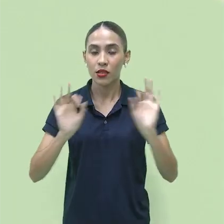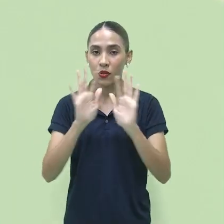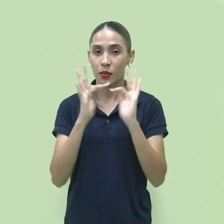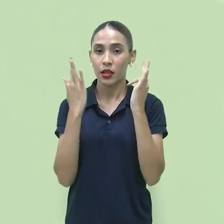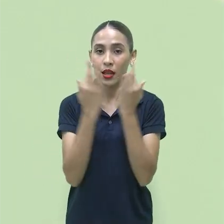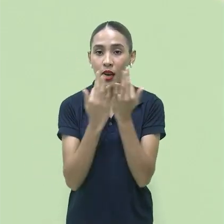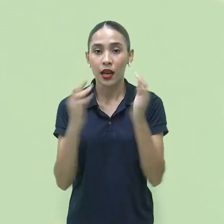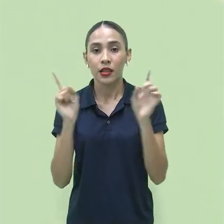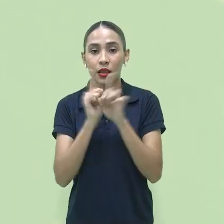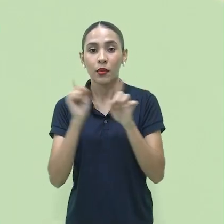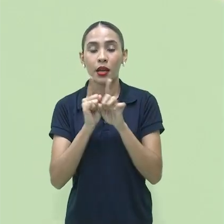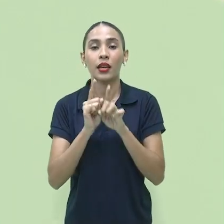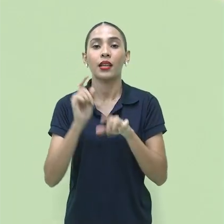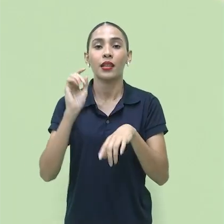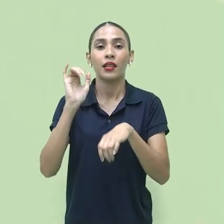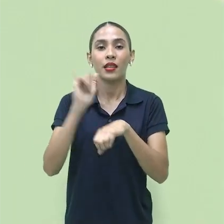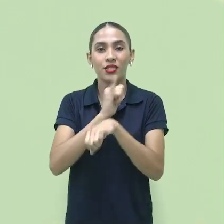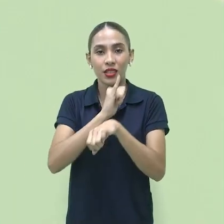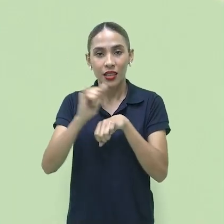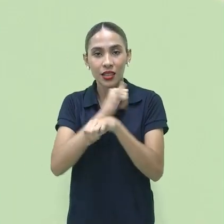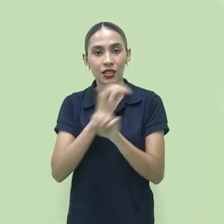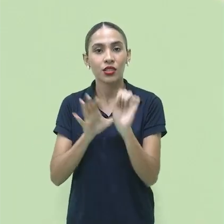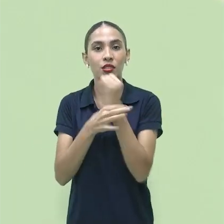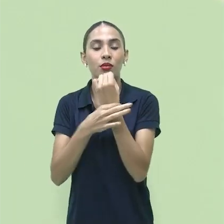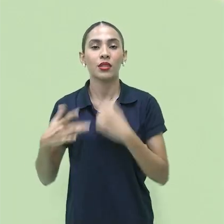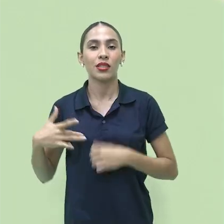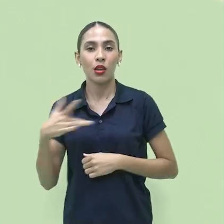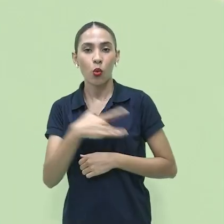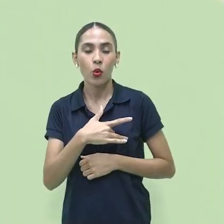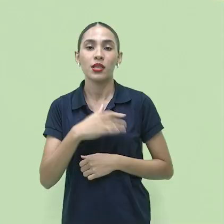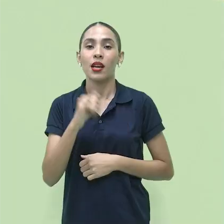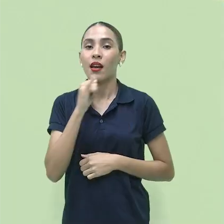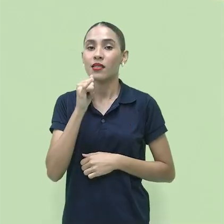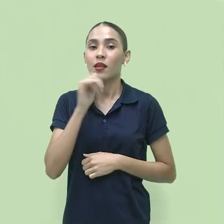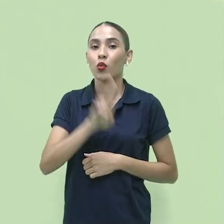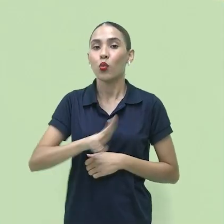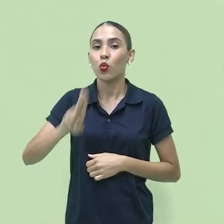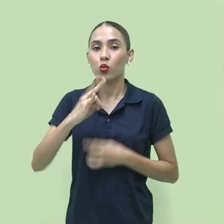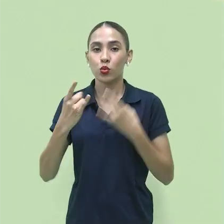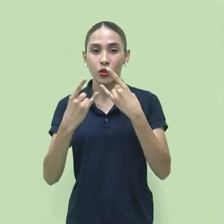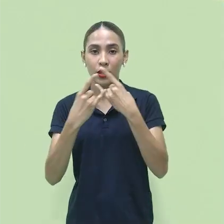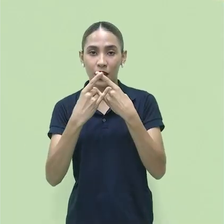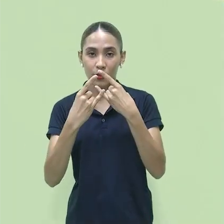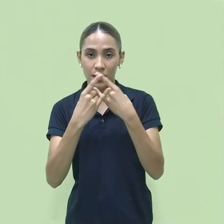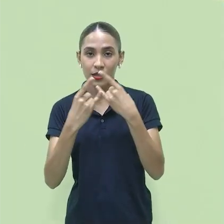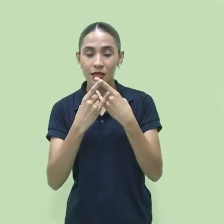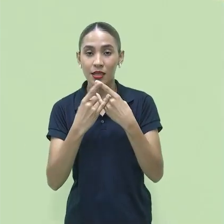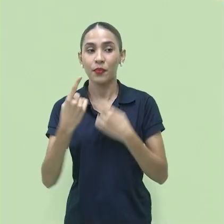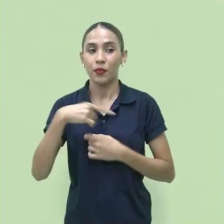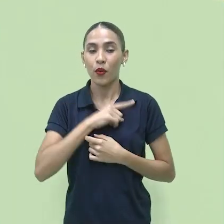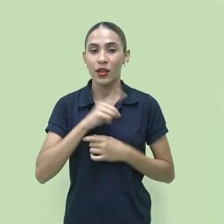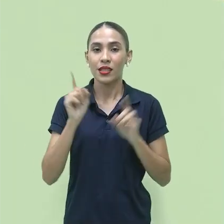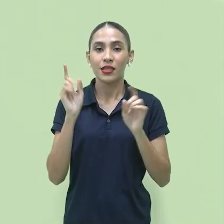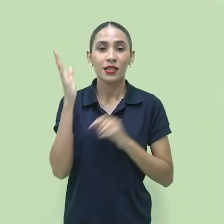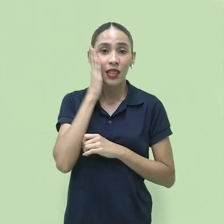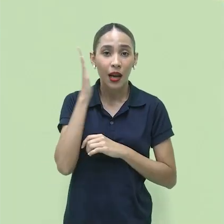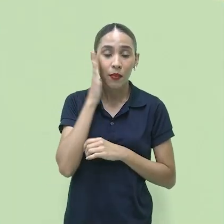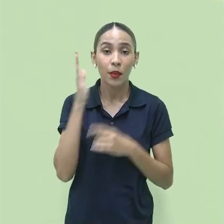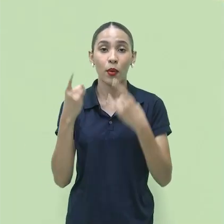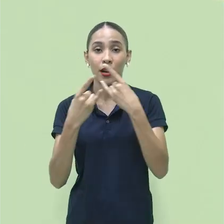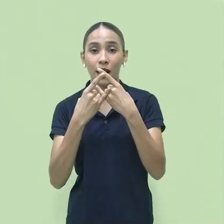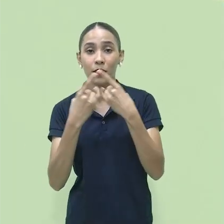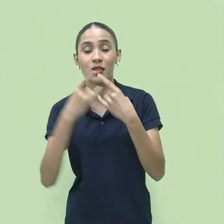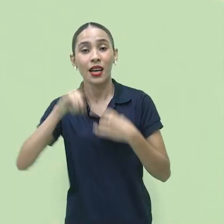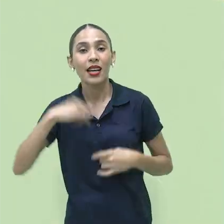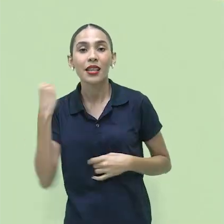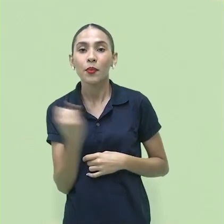familiar, quanto métodos contraceptivos, como, por exemplo, o uso de camisinha. Nós sabemos ali que a camisinha ela é importante